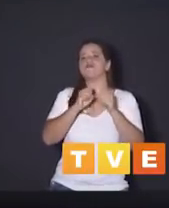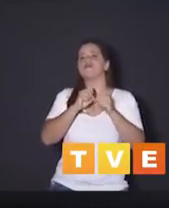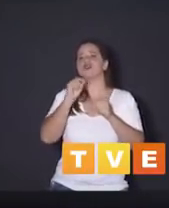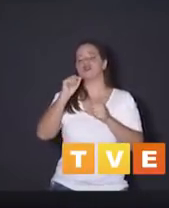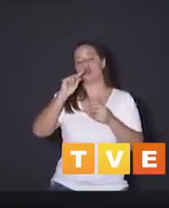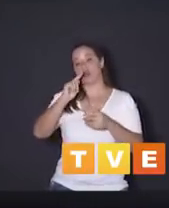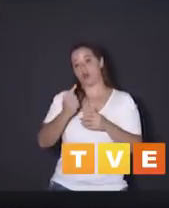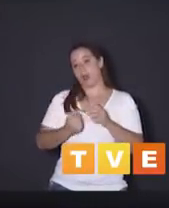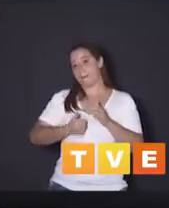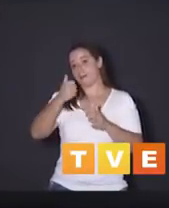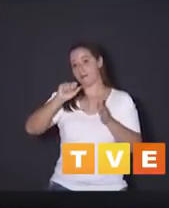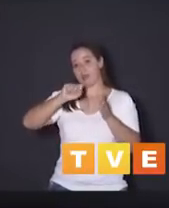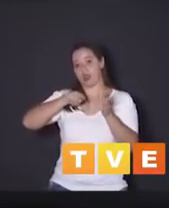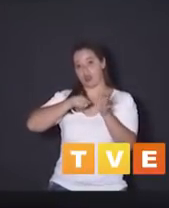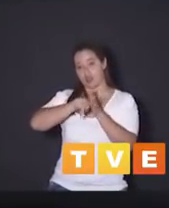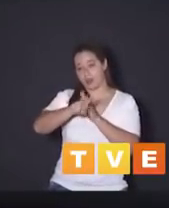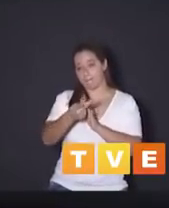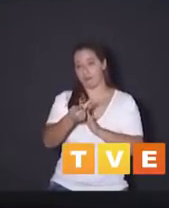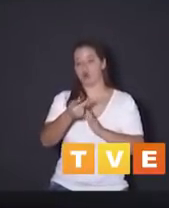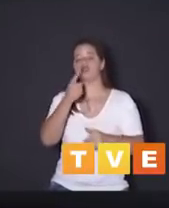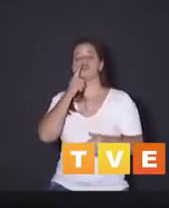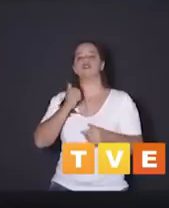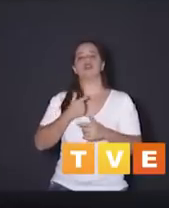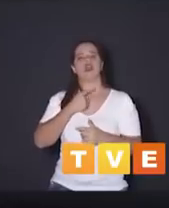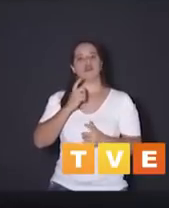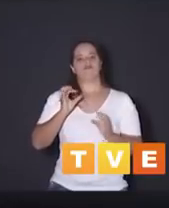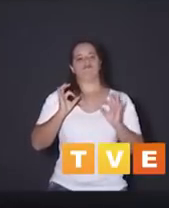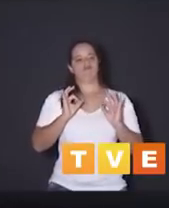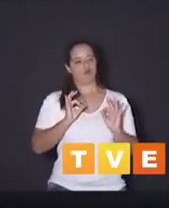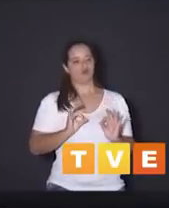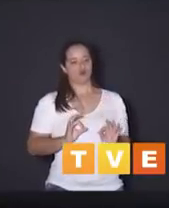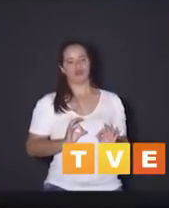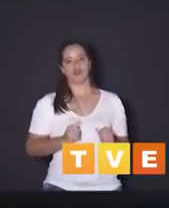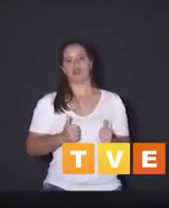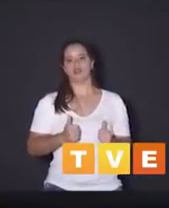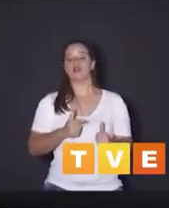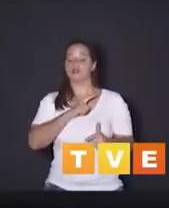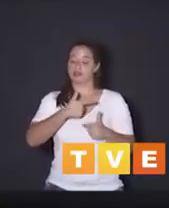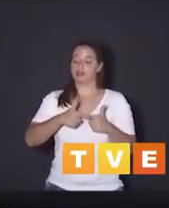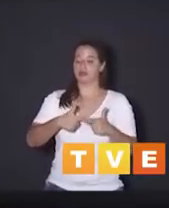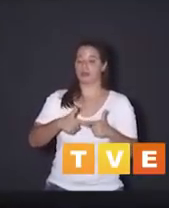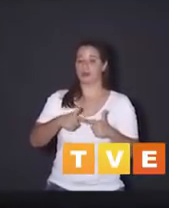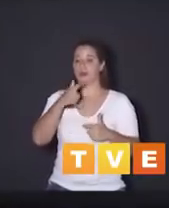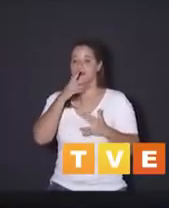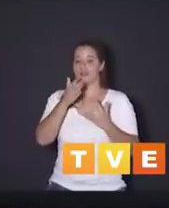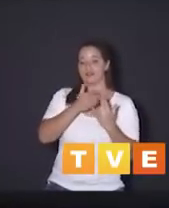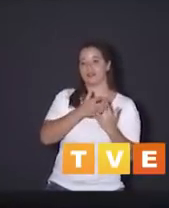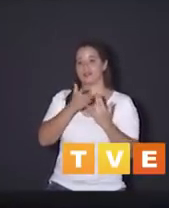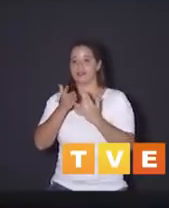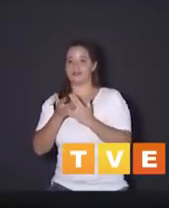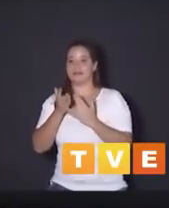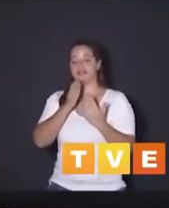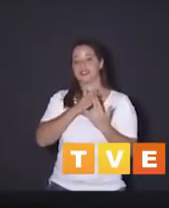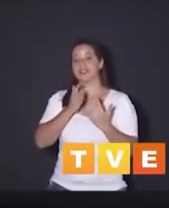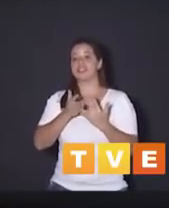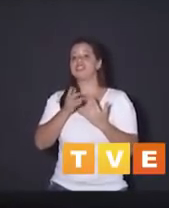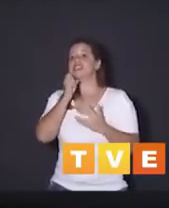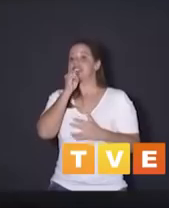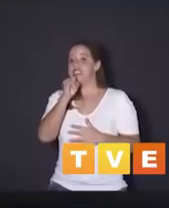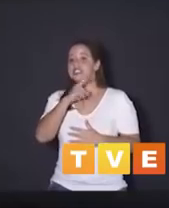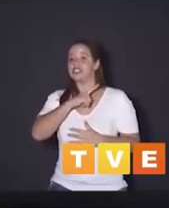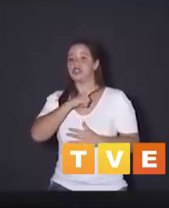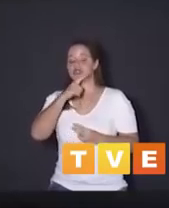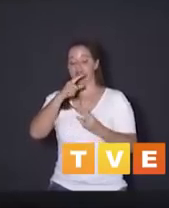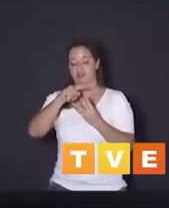hipótese otimista tudo deu muito certo também tem seus problemas mas quase sempre fica no meio a meio não fica se você tiver